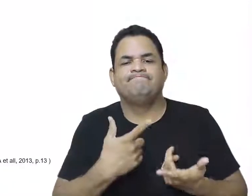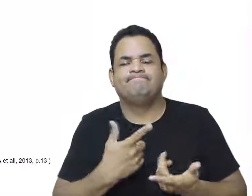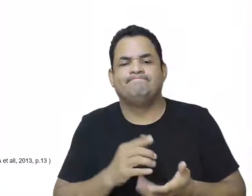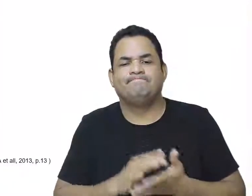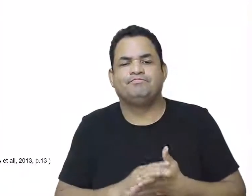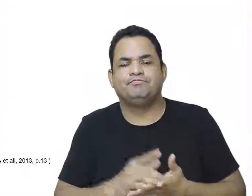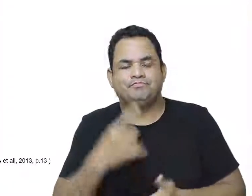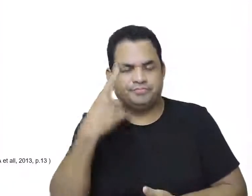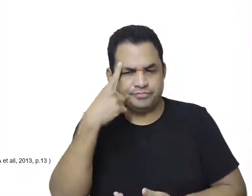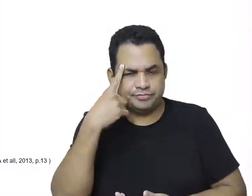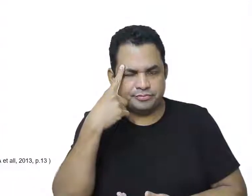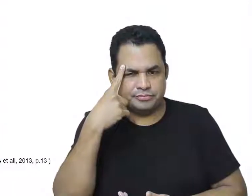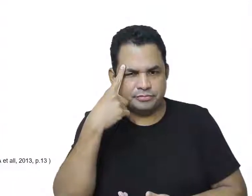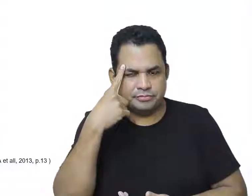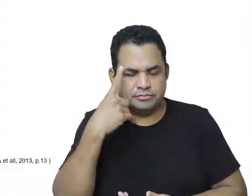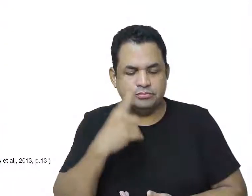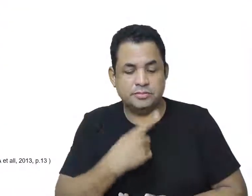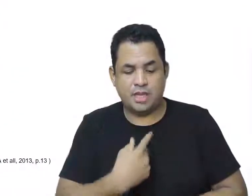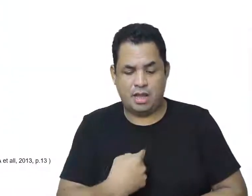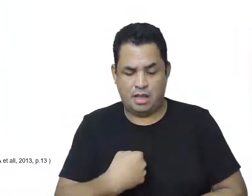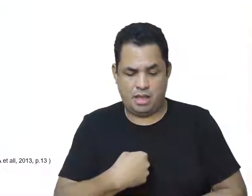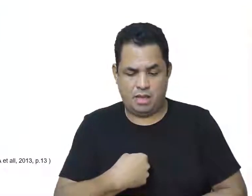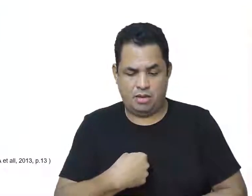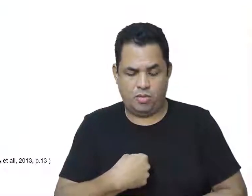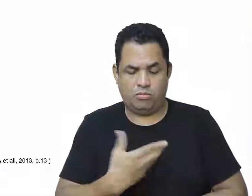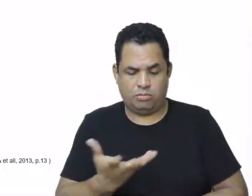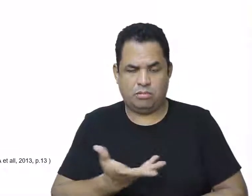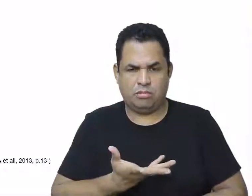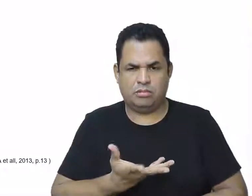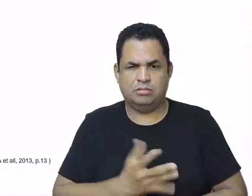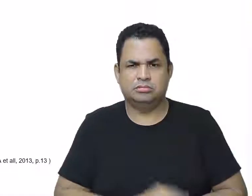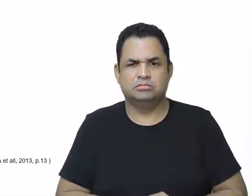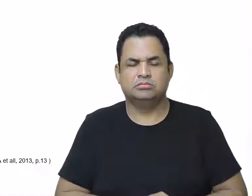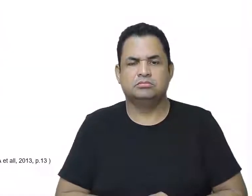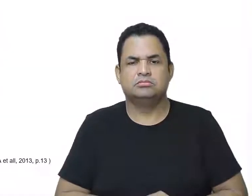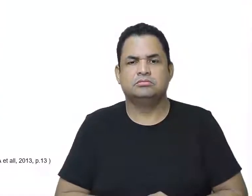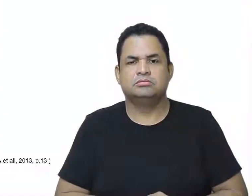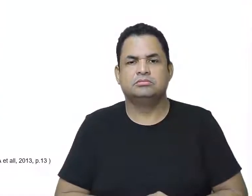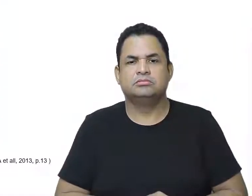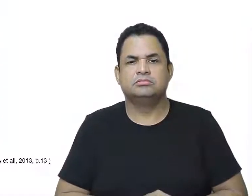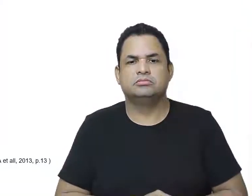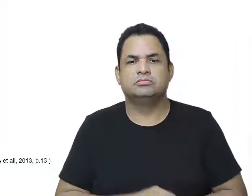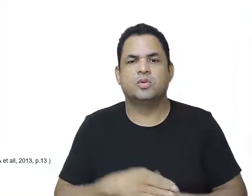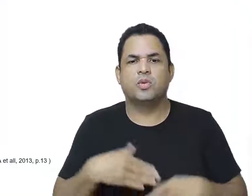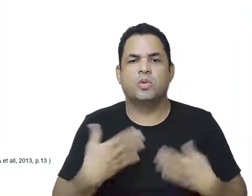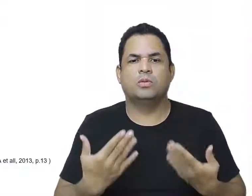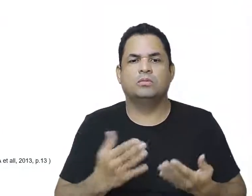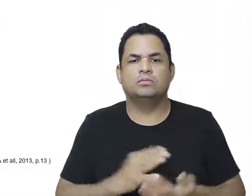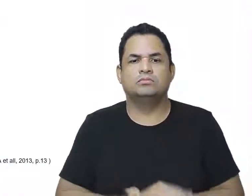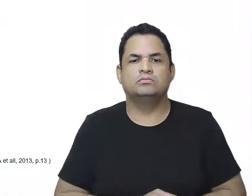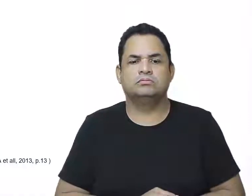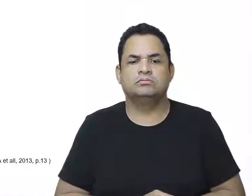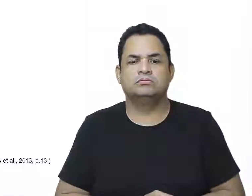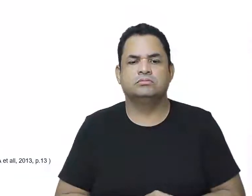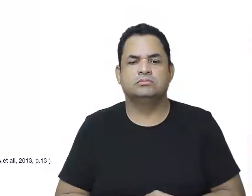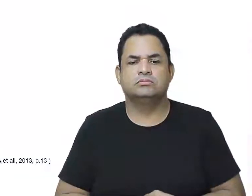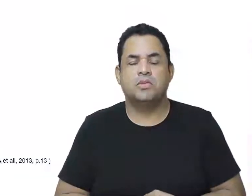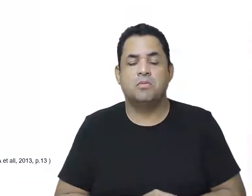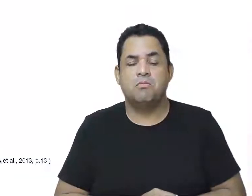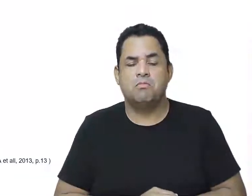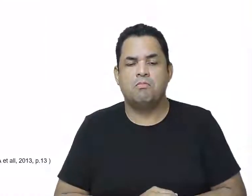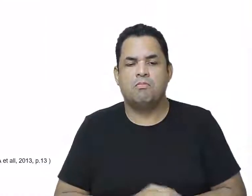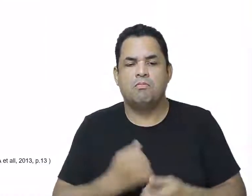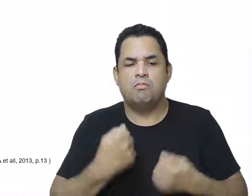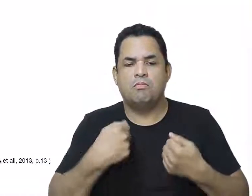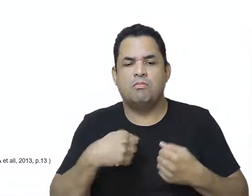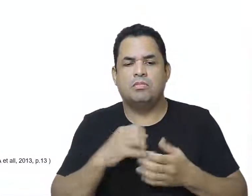pessoas pensem do jeito que eu quero. Então, qual é o exemplo que a gente pode dar disso? O poder das grandes